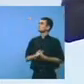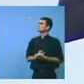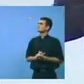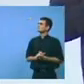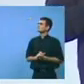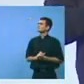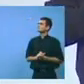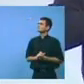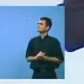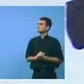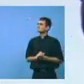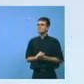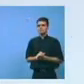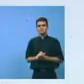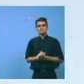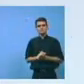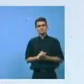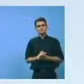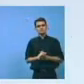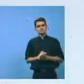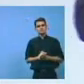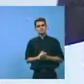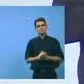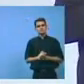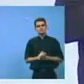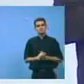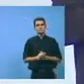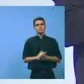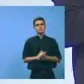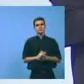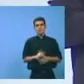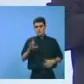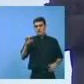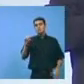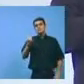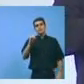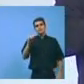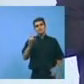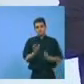Davi, quando seu filho Absalão cometeu a burrada de matar o seu irmão,